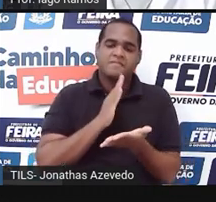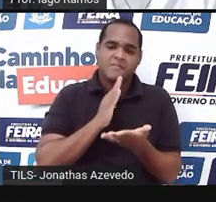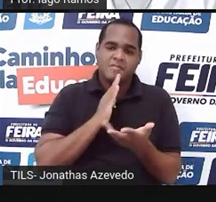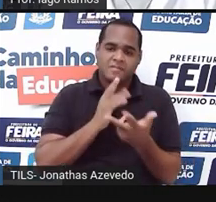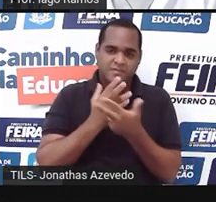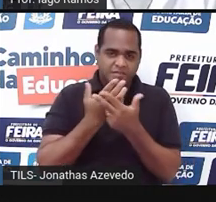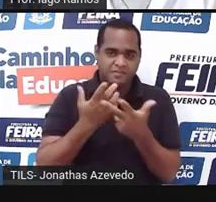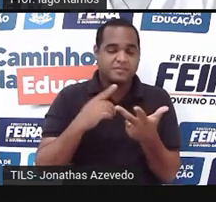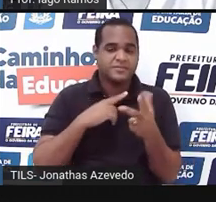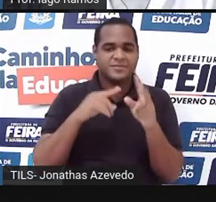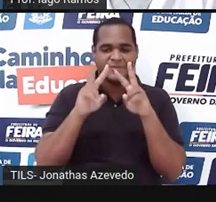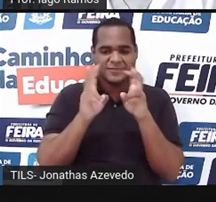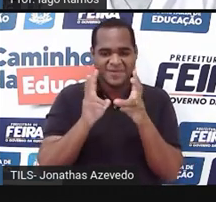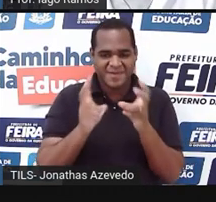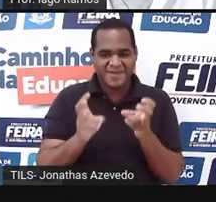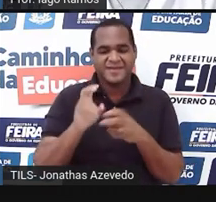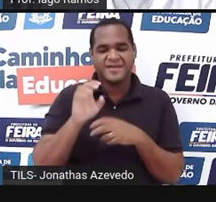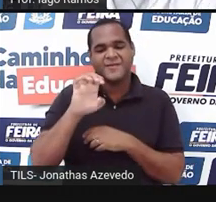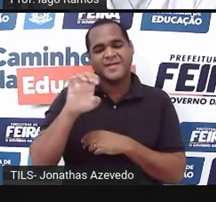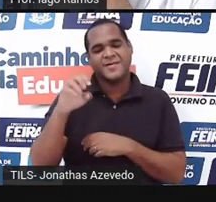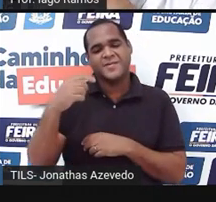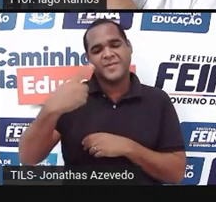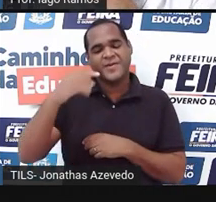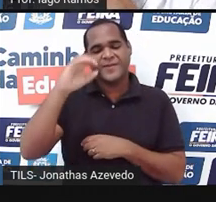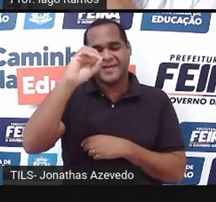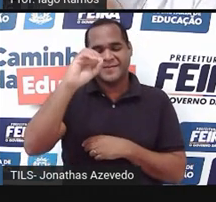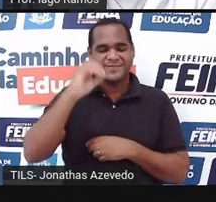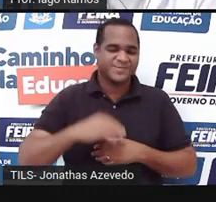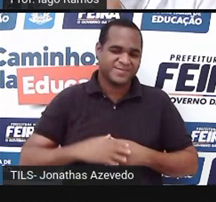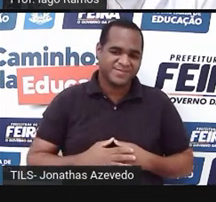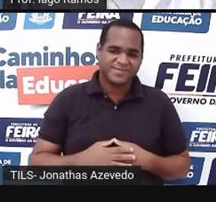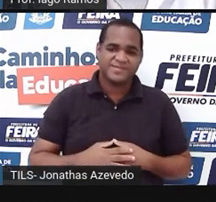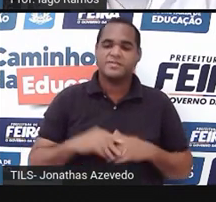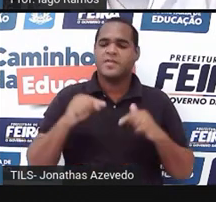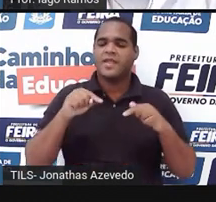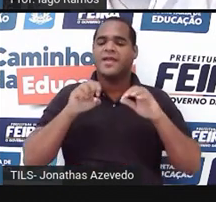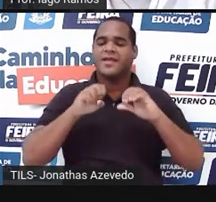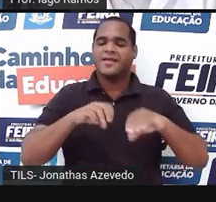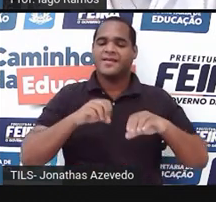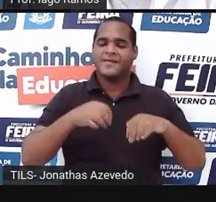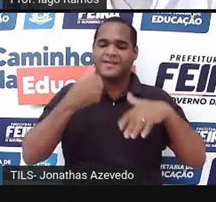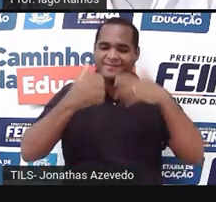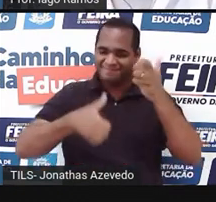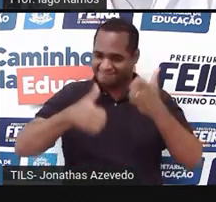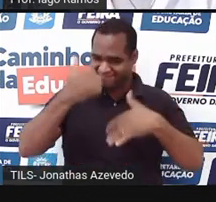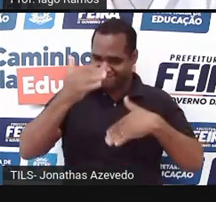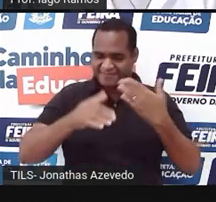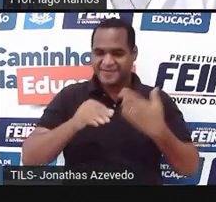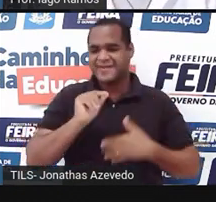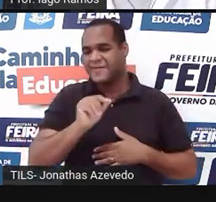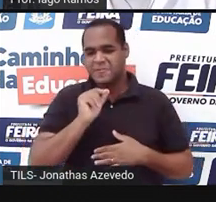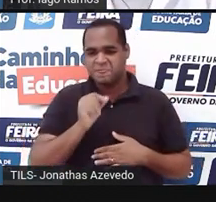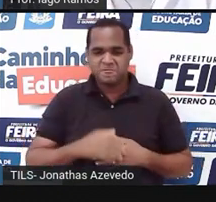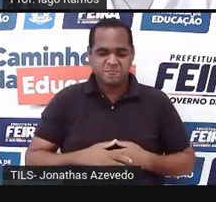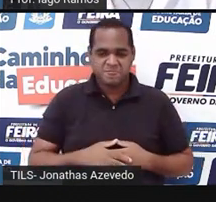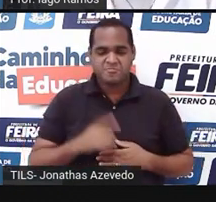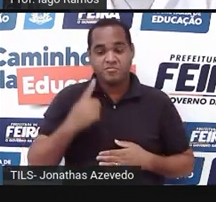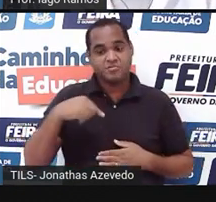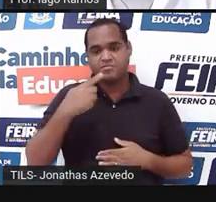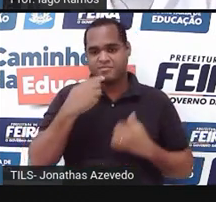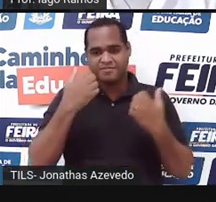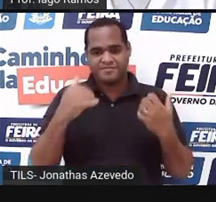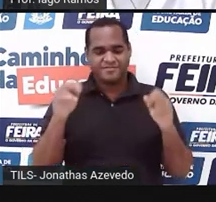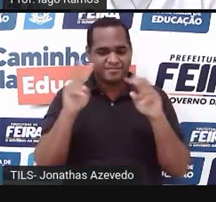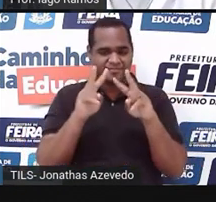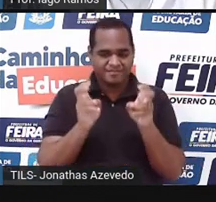sobre esse tema equação do primeiro grau e para essa aula sobra o que para nós o que é que a gente tem pressa aula ainda falando